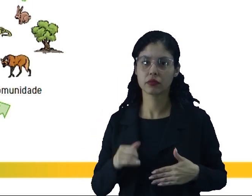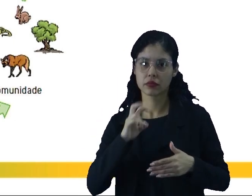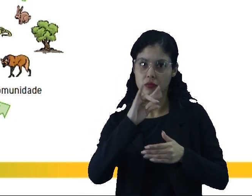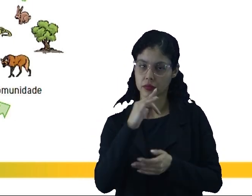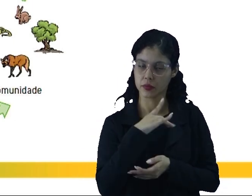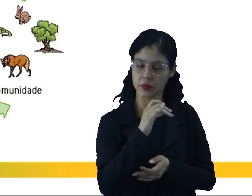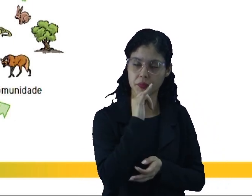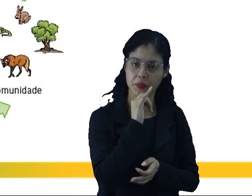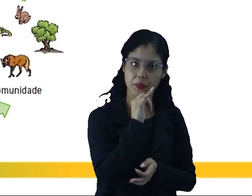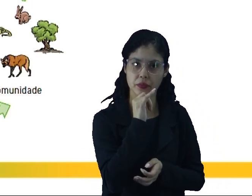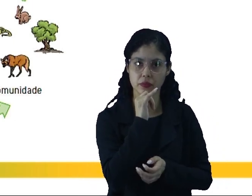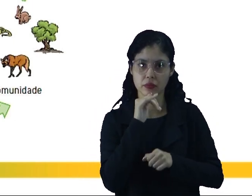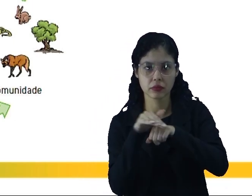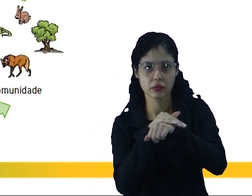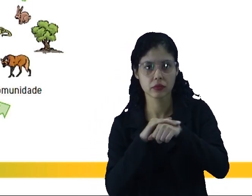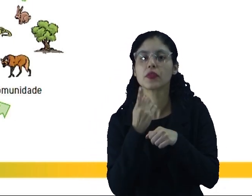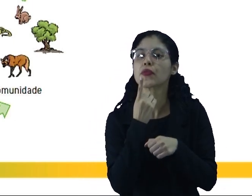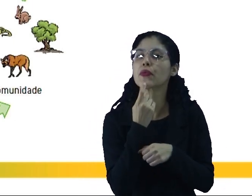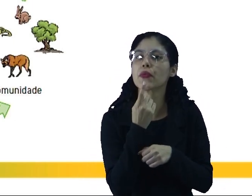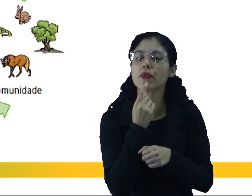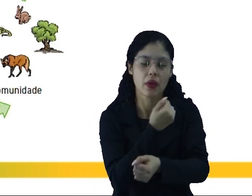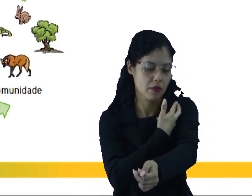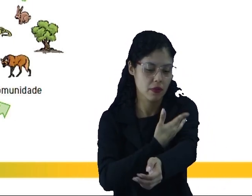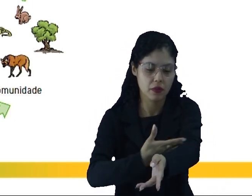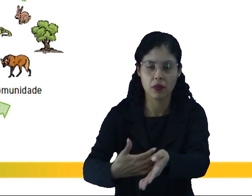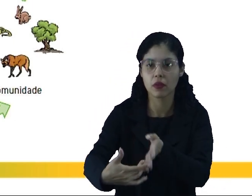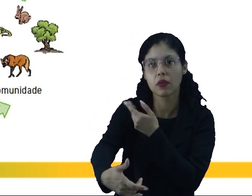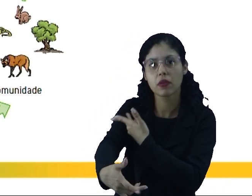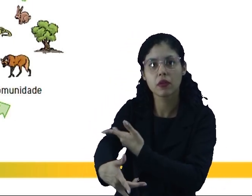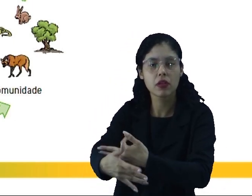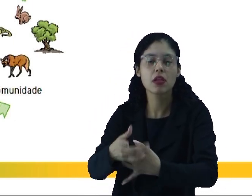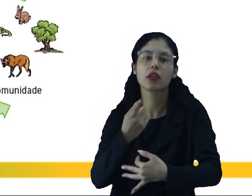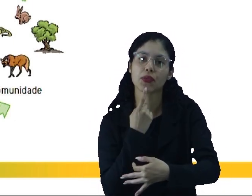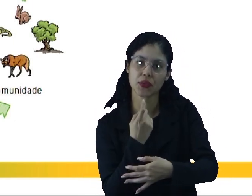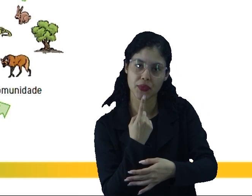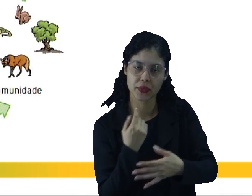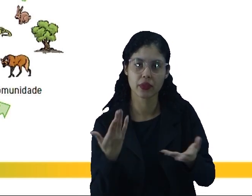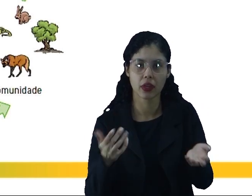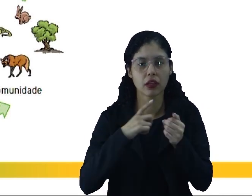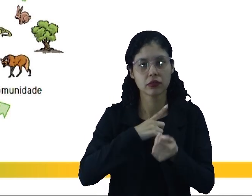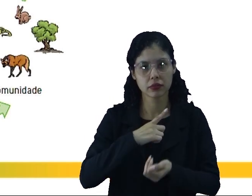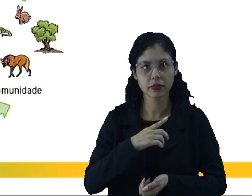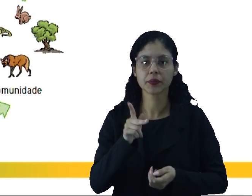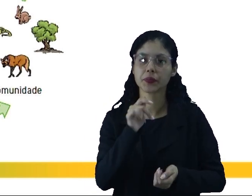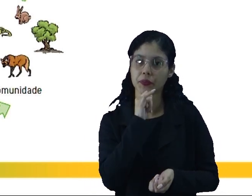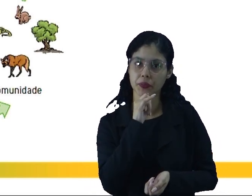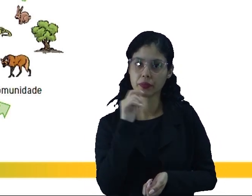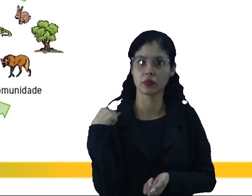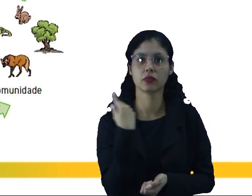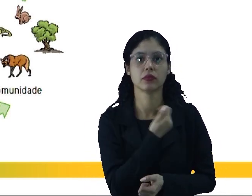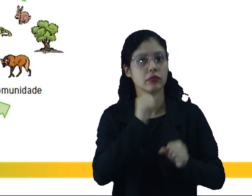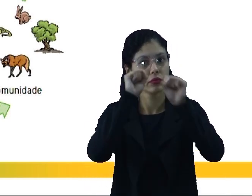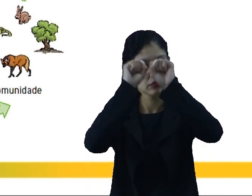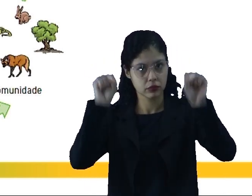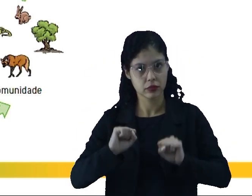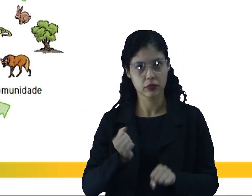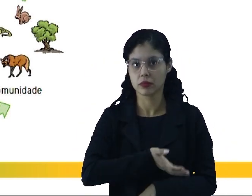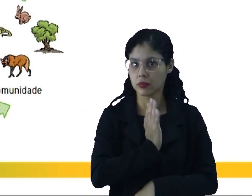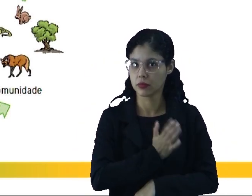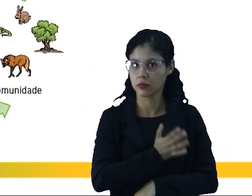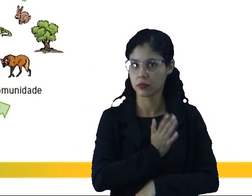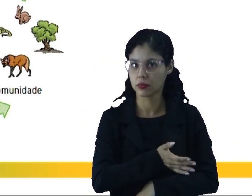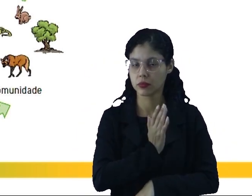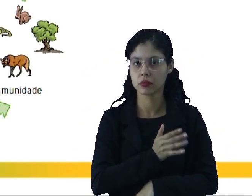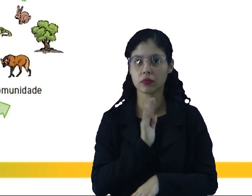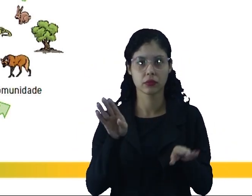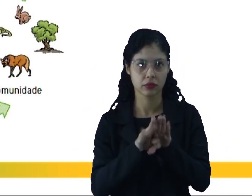vai ter, por exemplo, o tecido sanguíneo, que é formado pelas células sanguíneas, que compõem, por exemplo, o nosso sistema